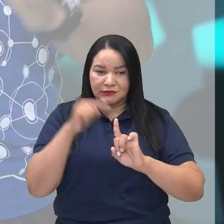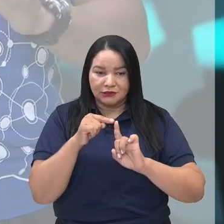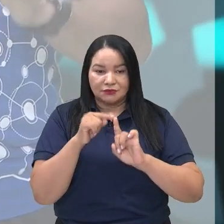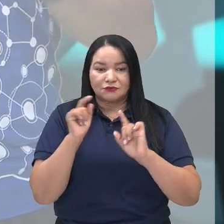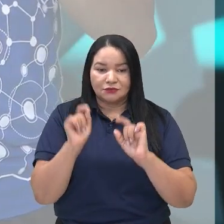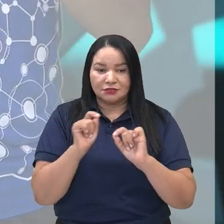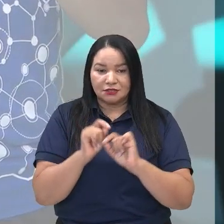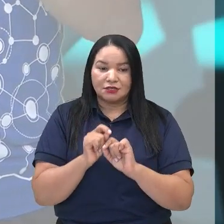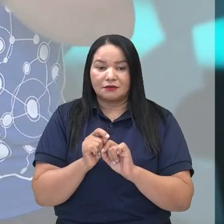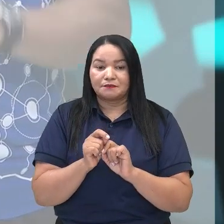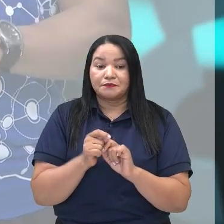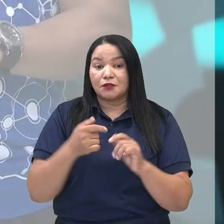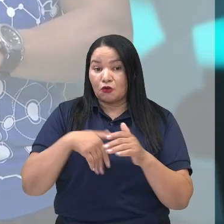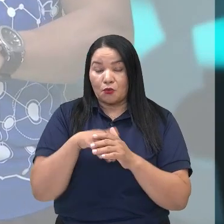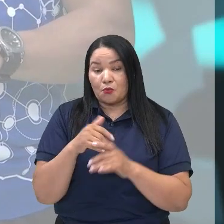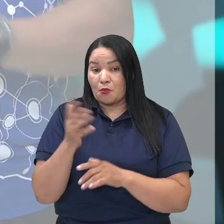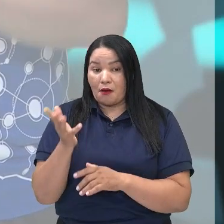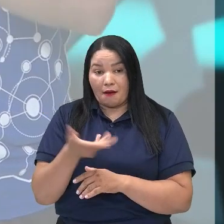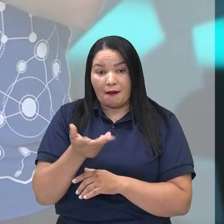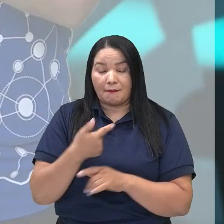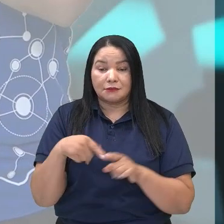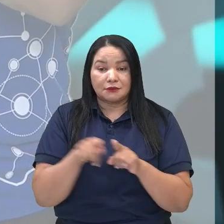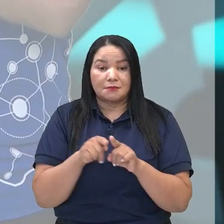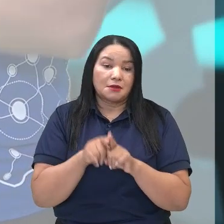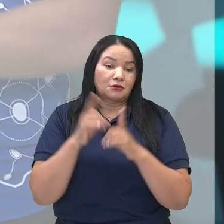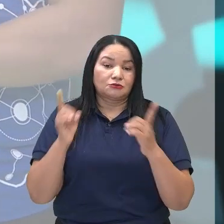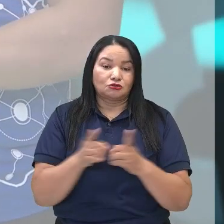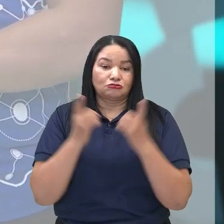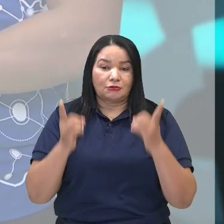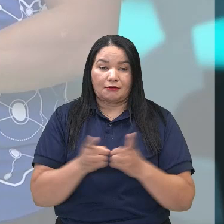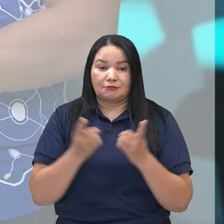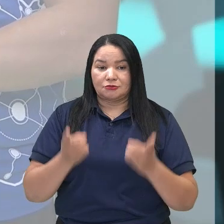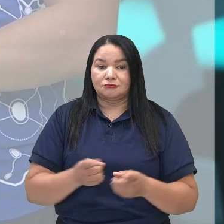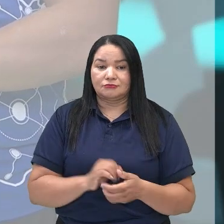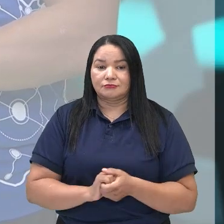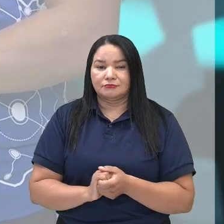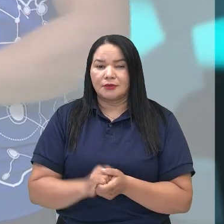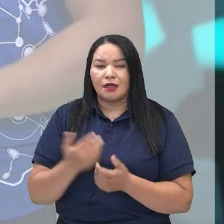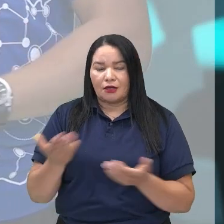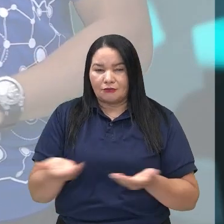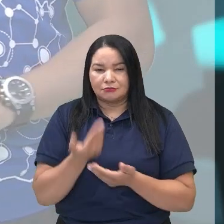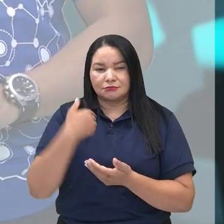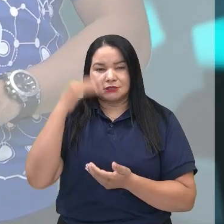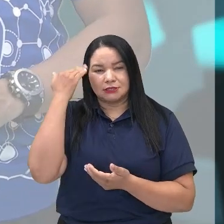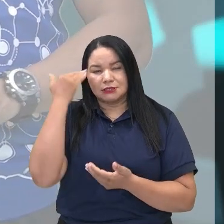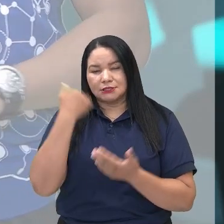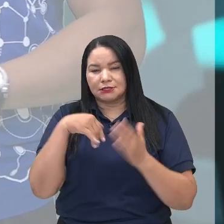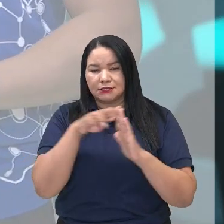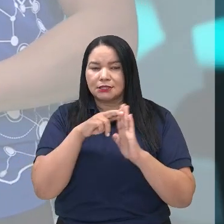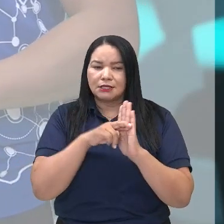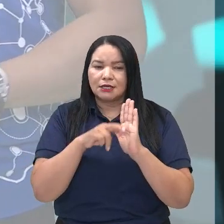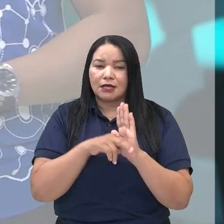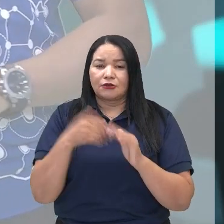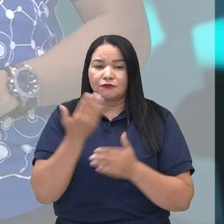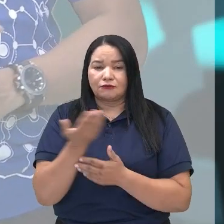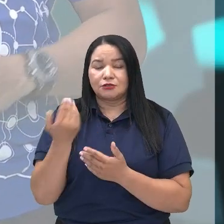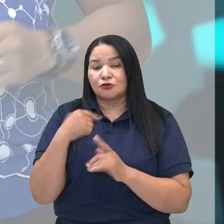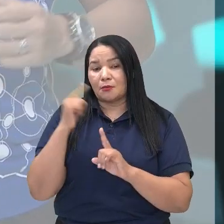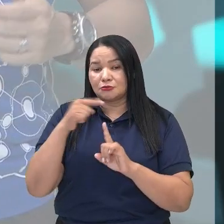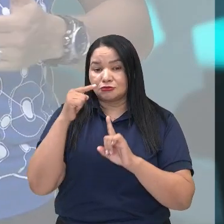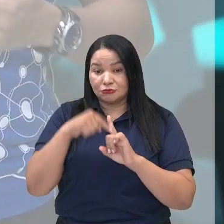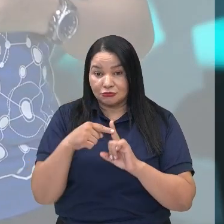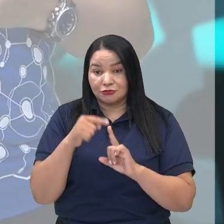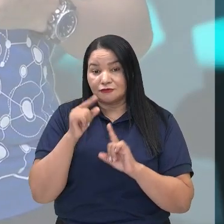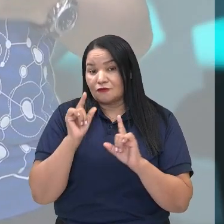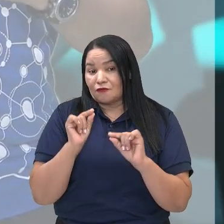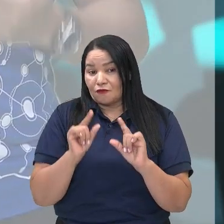jogo rápido e dinâmico, ok? Para a gente entender um pouco dessas regras, vamos conhecer o objetivo do jogo.